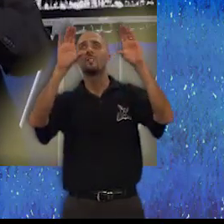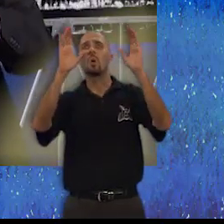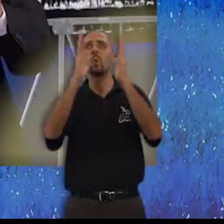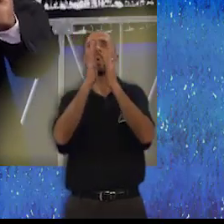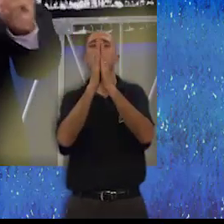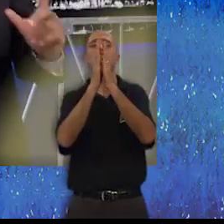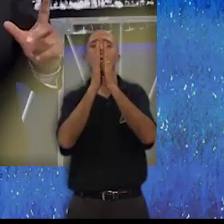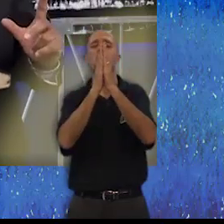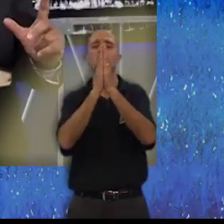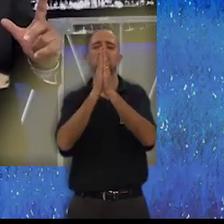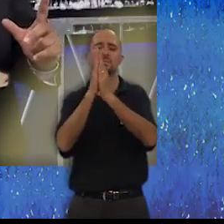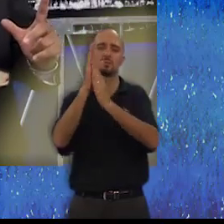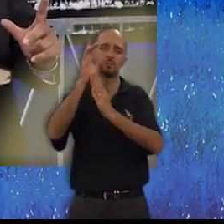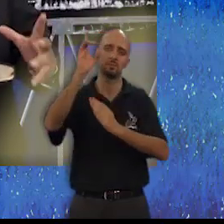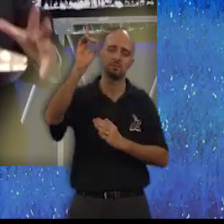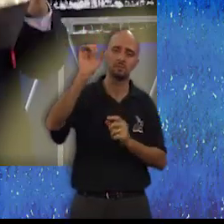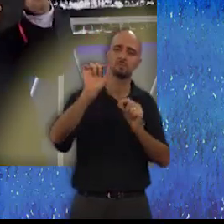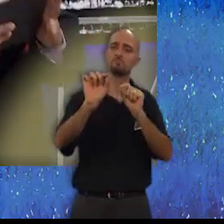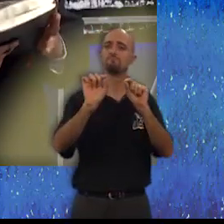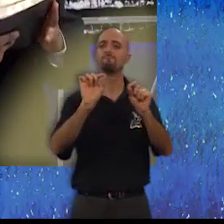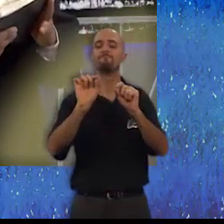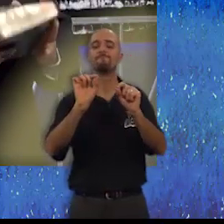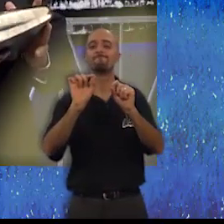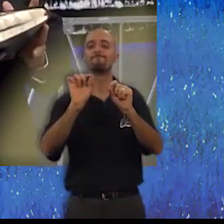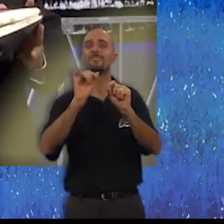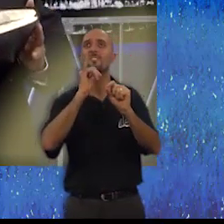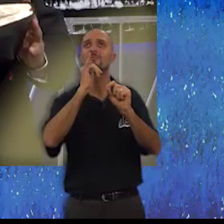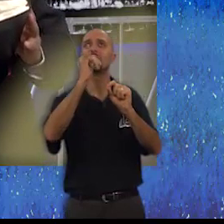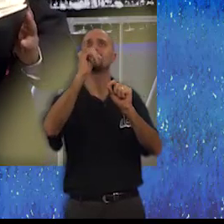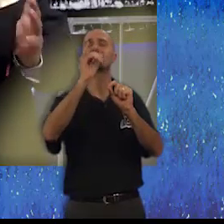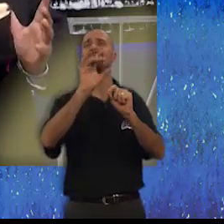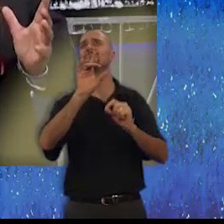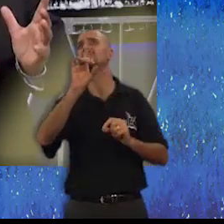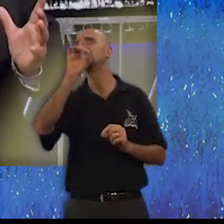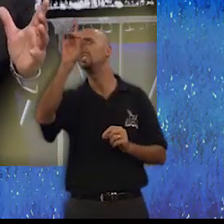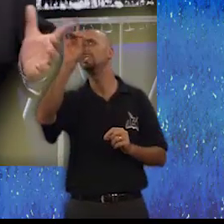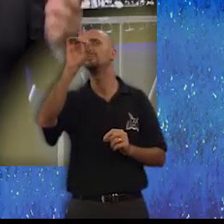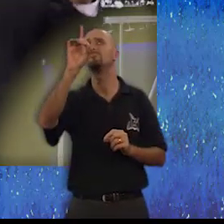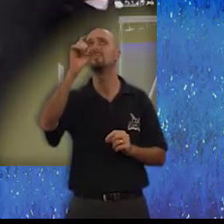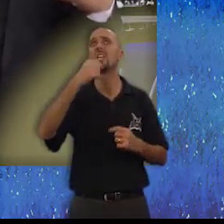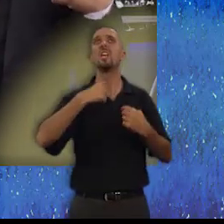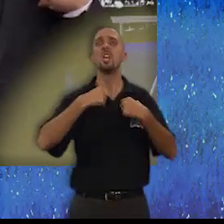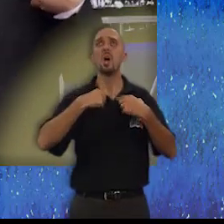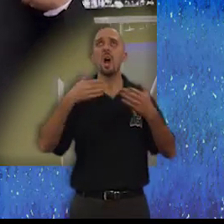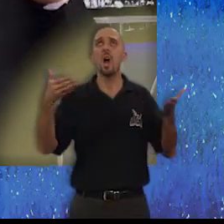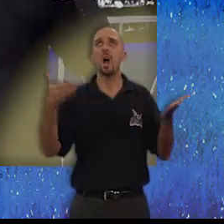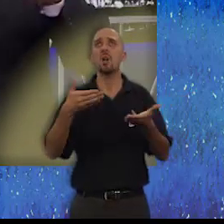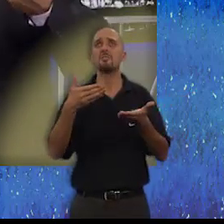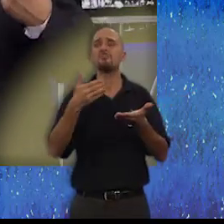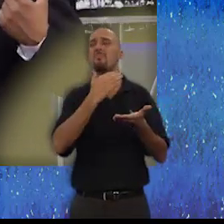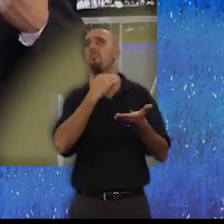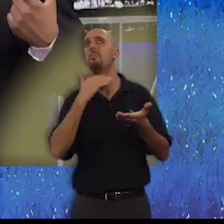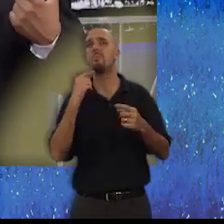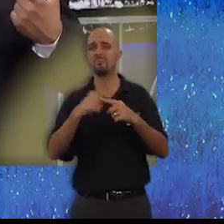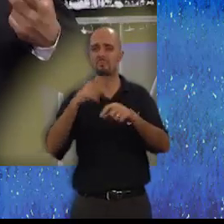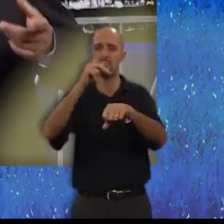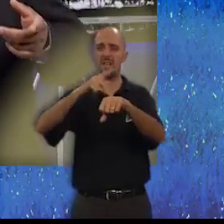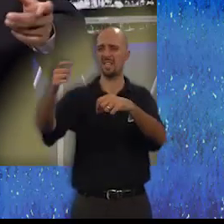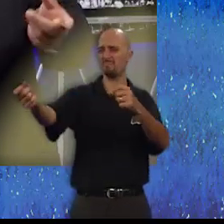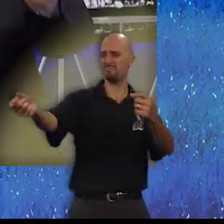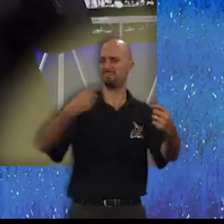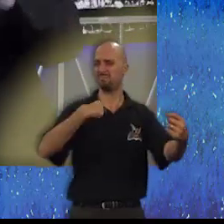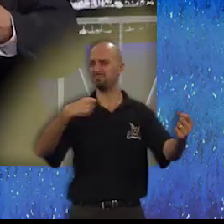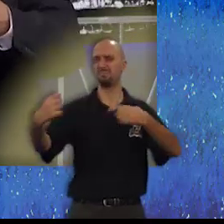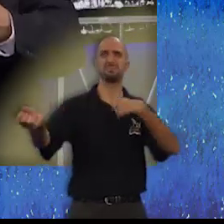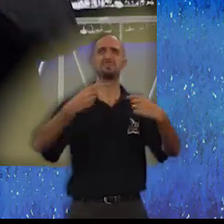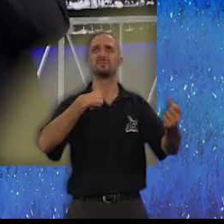de oração intercessora. Porque Estevão orou e disse assim: Senhor Deus, eu estou morrendo, eles estão me apedrejando, mas